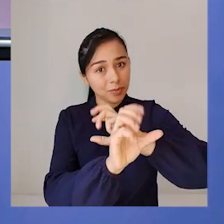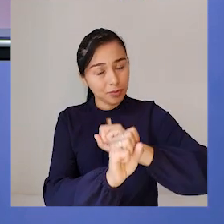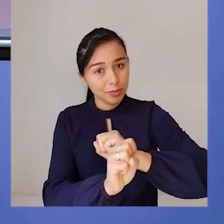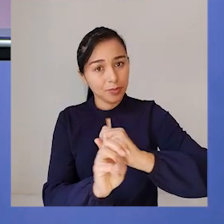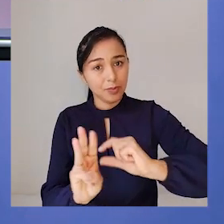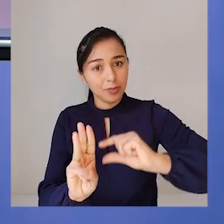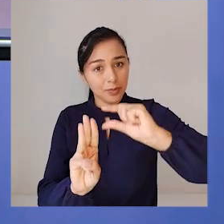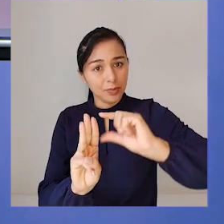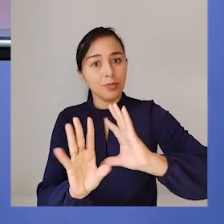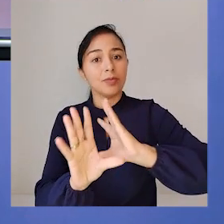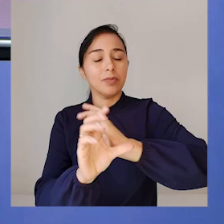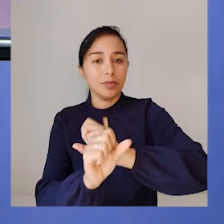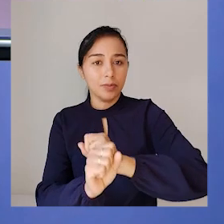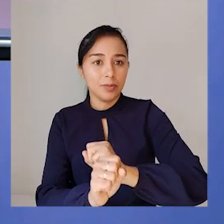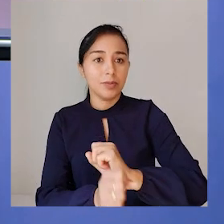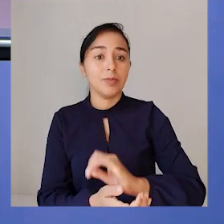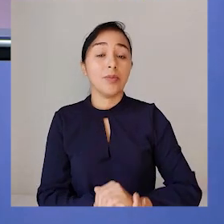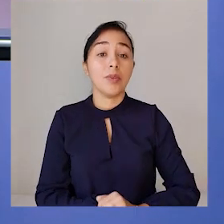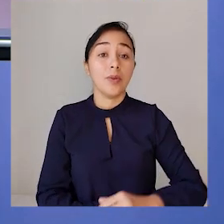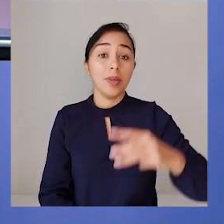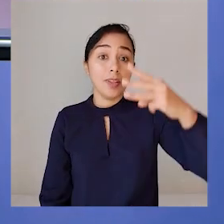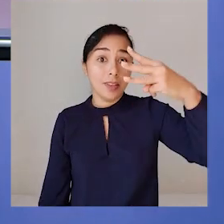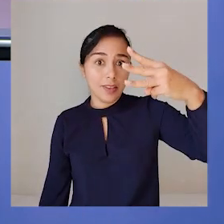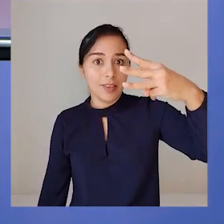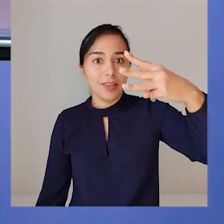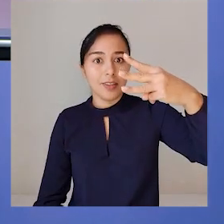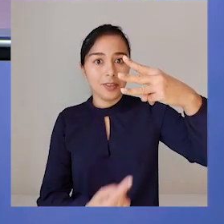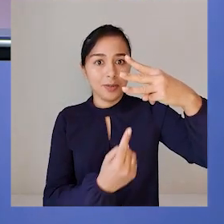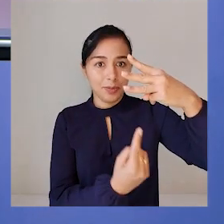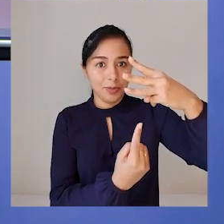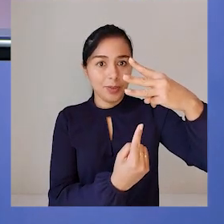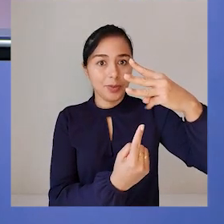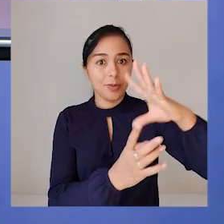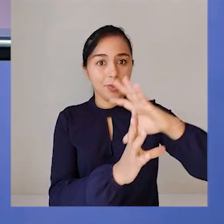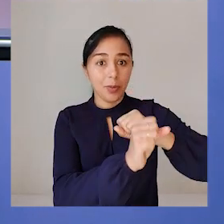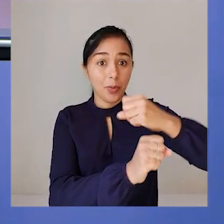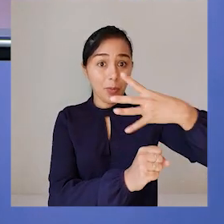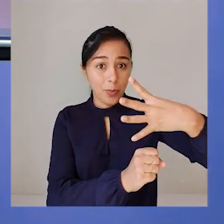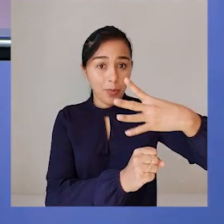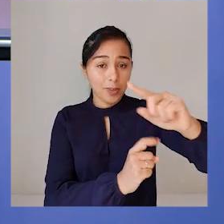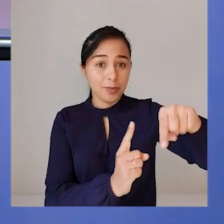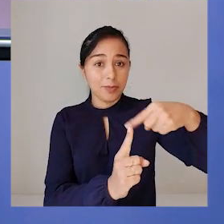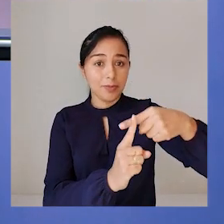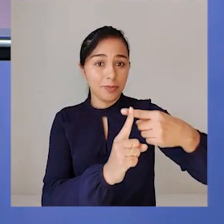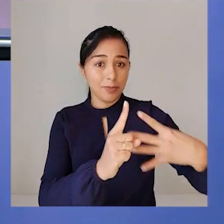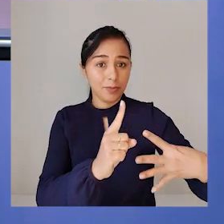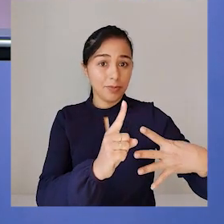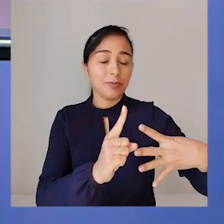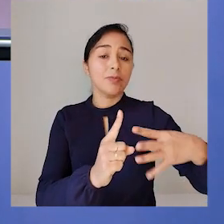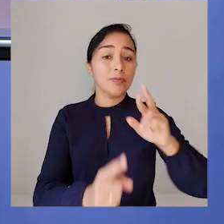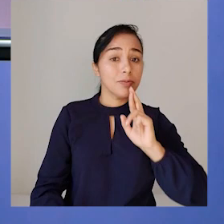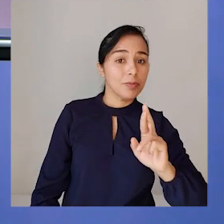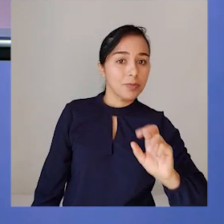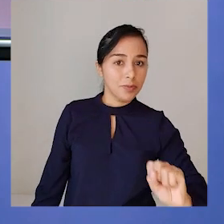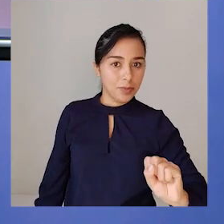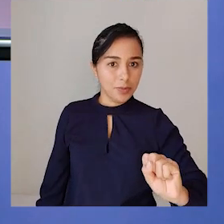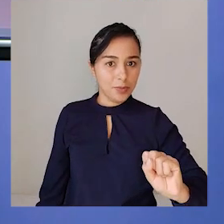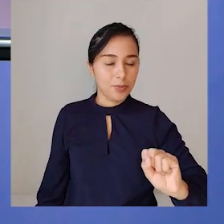aqui então 3 mais 1, 4. 4 mais 4, nós vamos encontrar o resultado que é